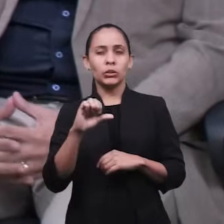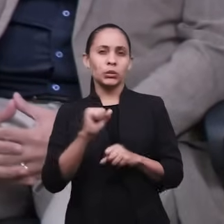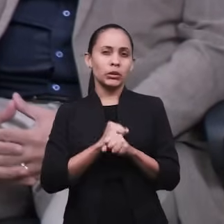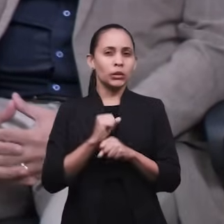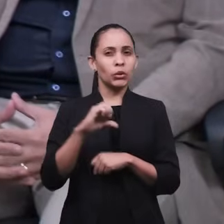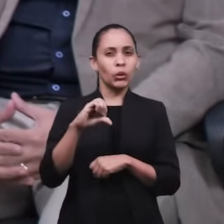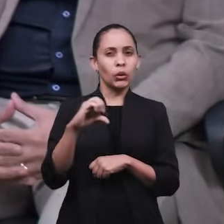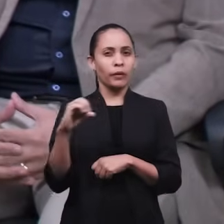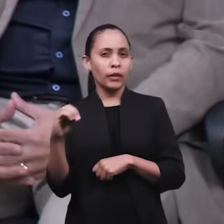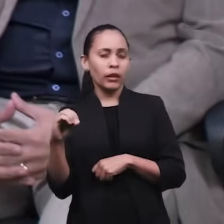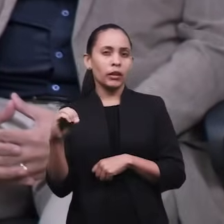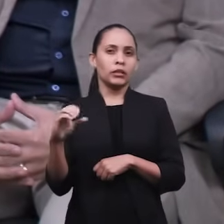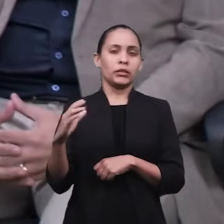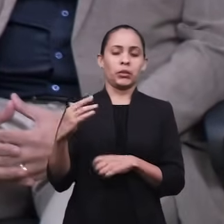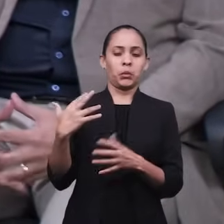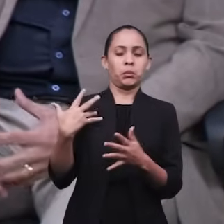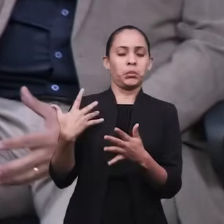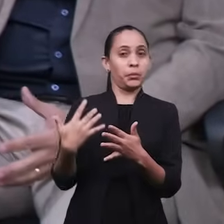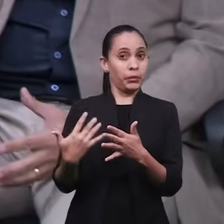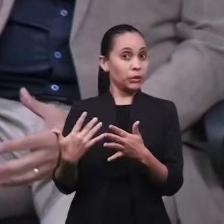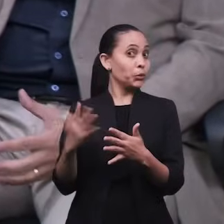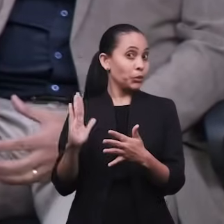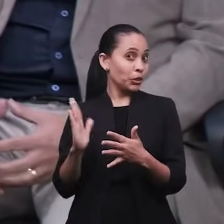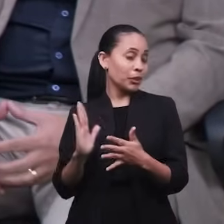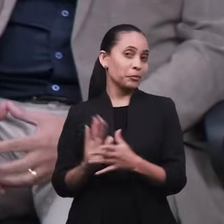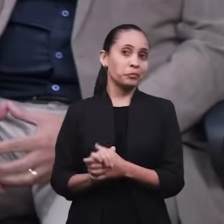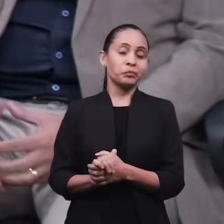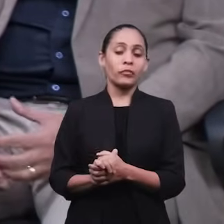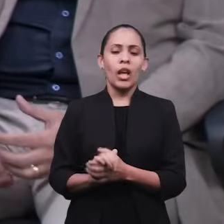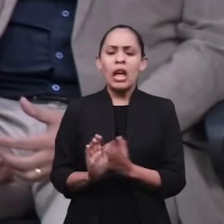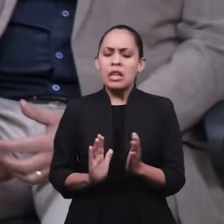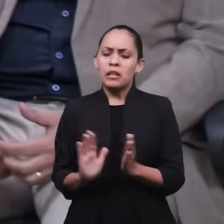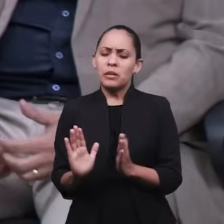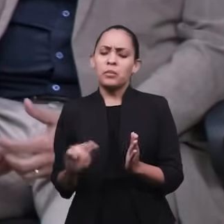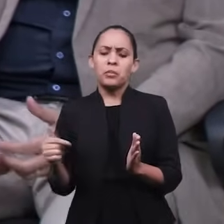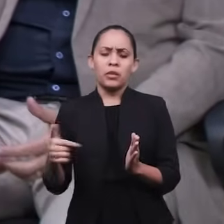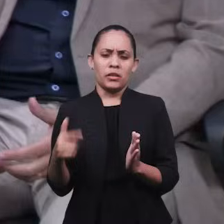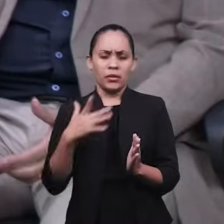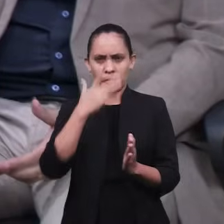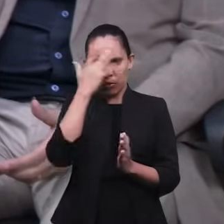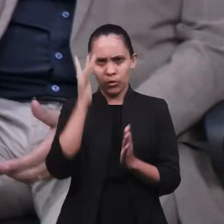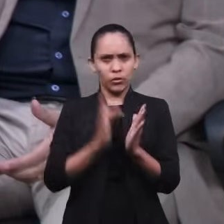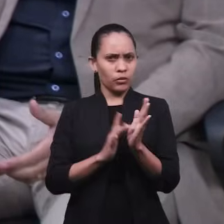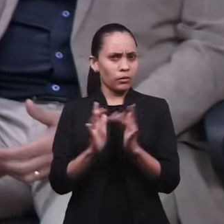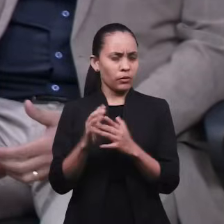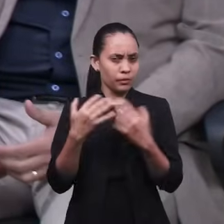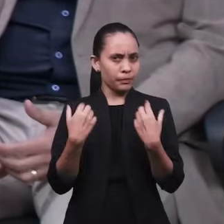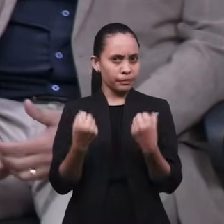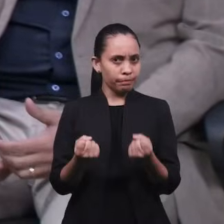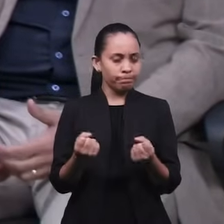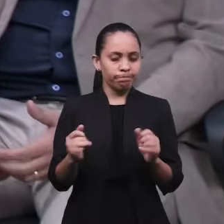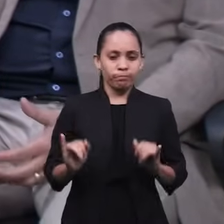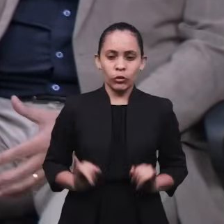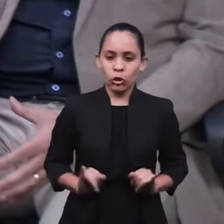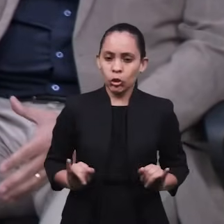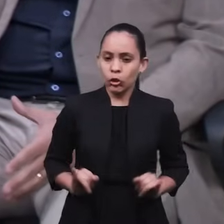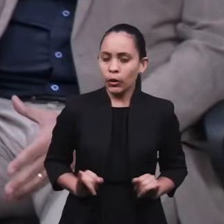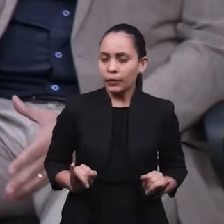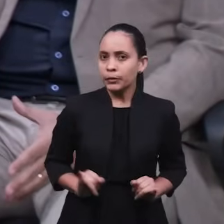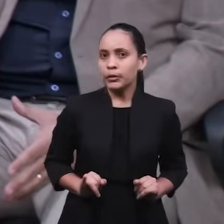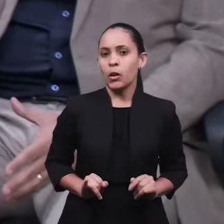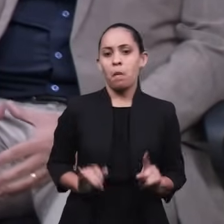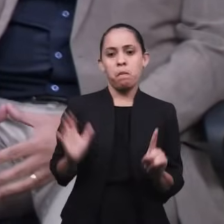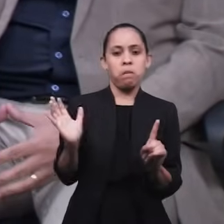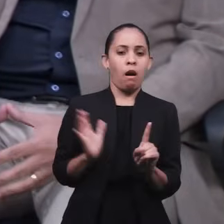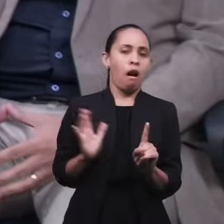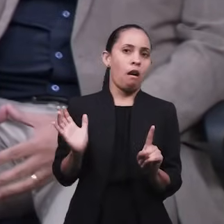tempo considerável, né? E naquela época, as pessoas que se convertiam ao Senhor sofriam uma